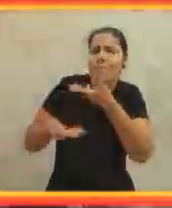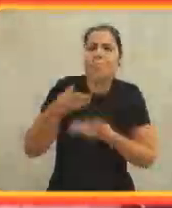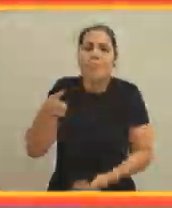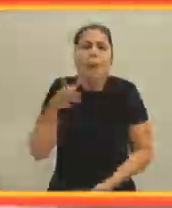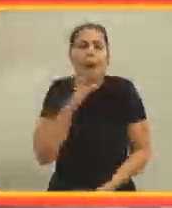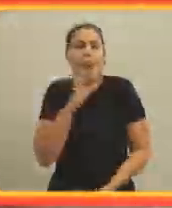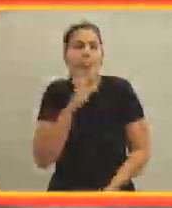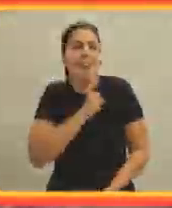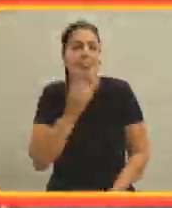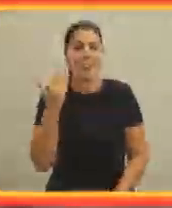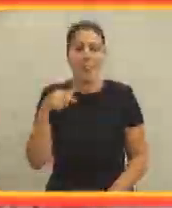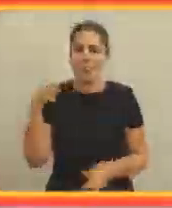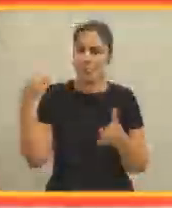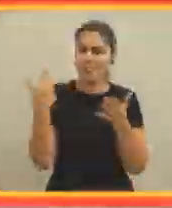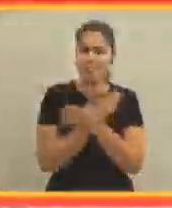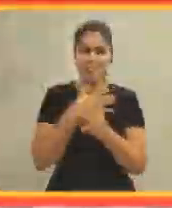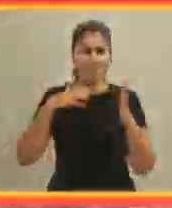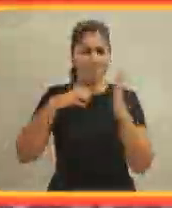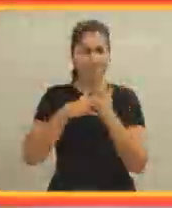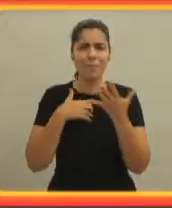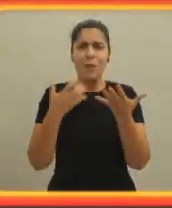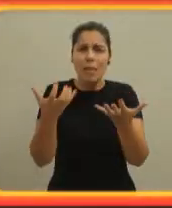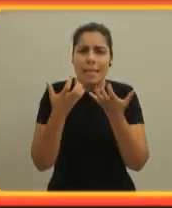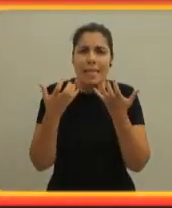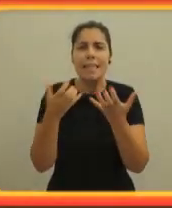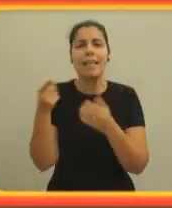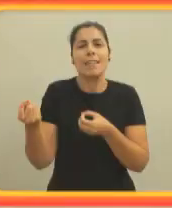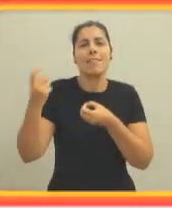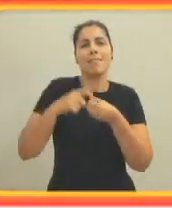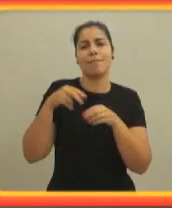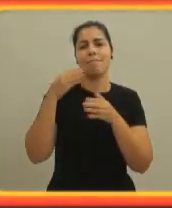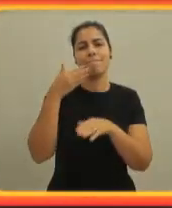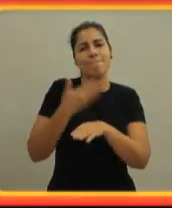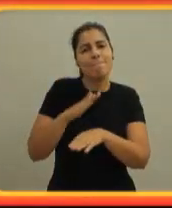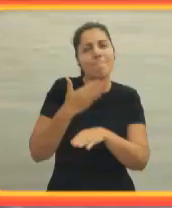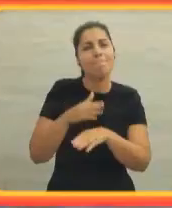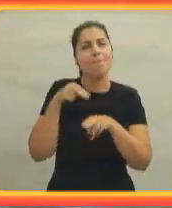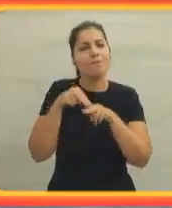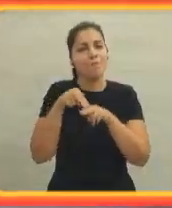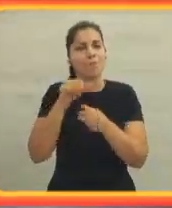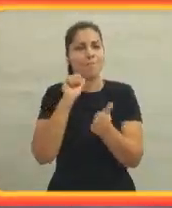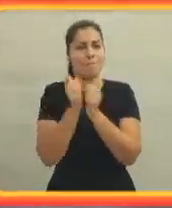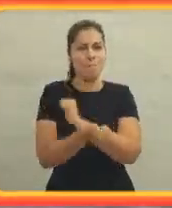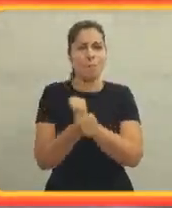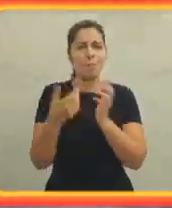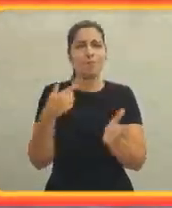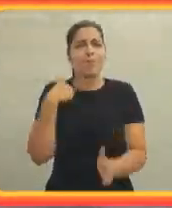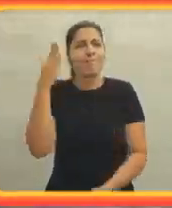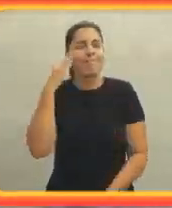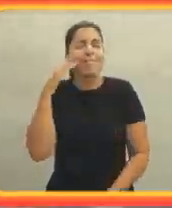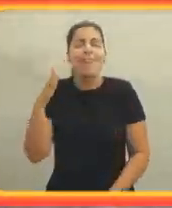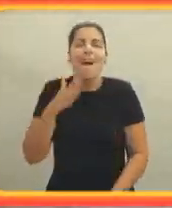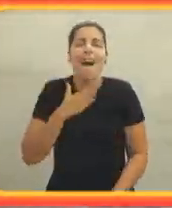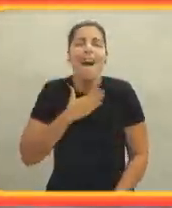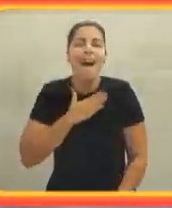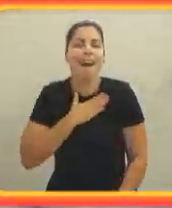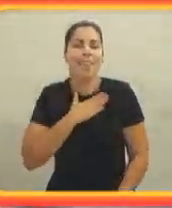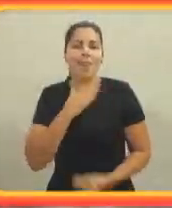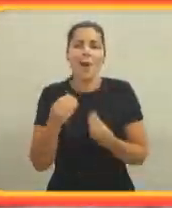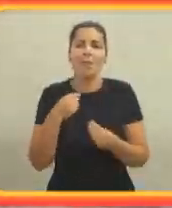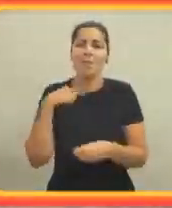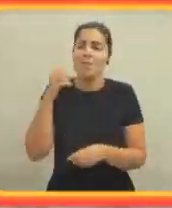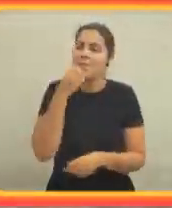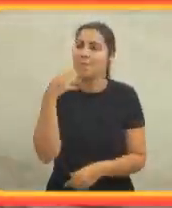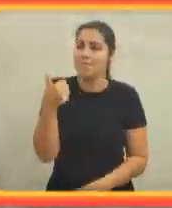do acidente. Eu queria muito que ele voltasse a praticar este esporte, pois sei o quanto ele gosta e como ele faz bem. Eu